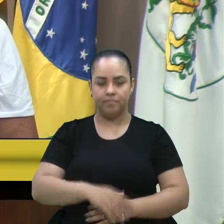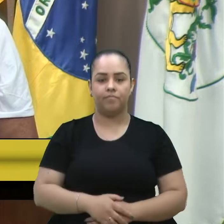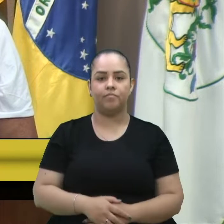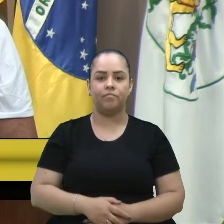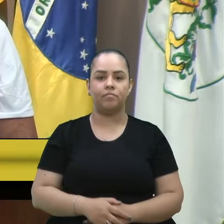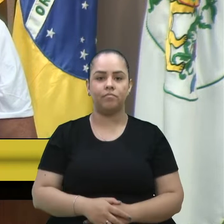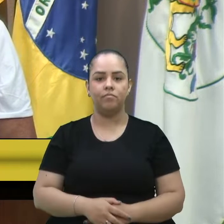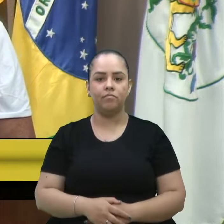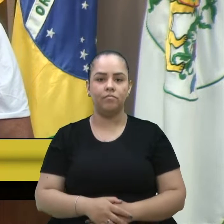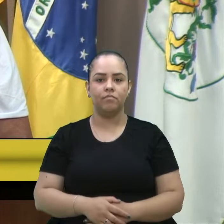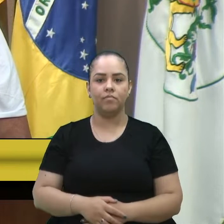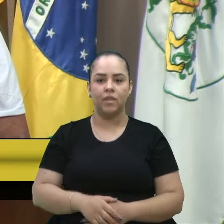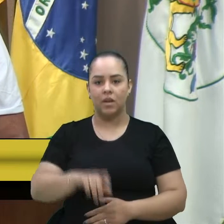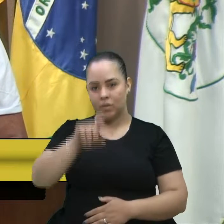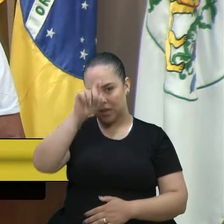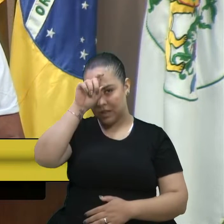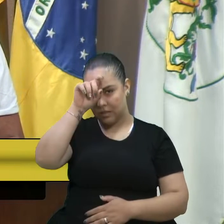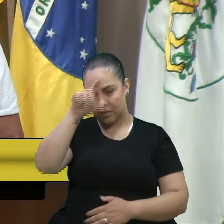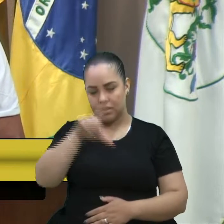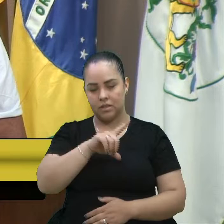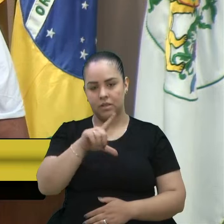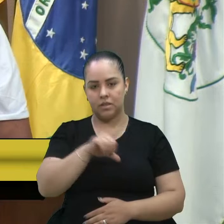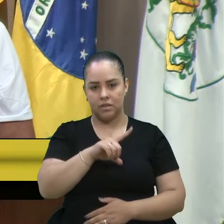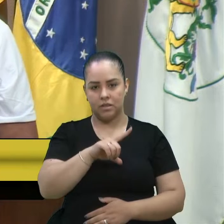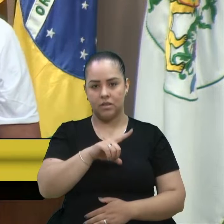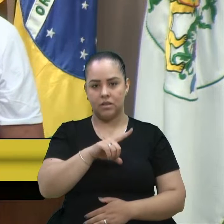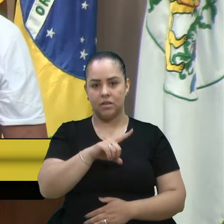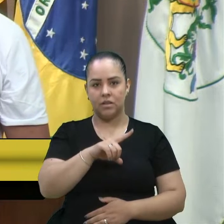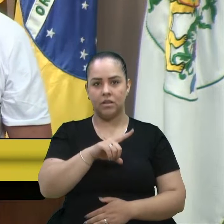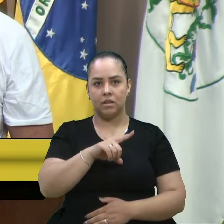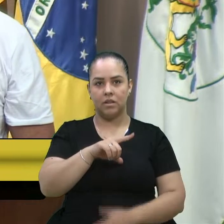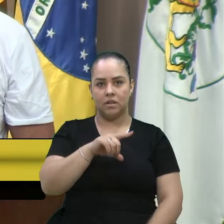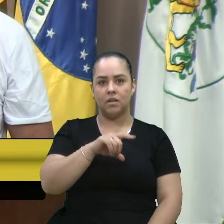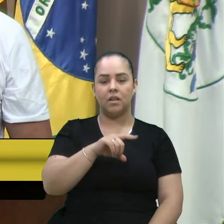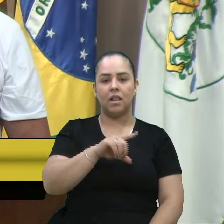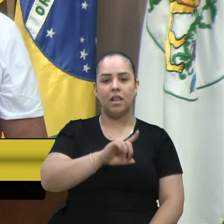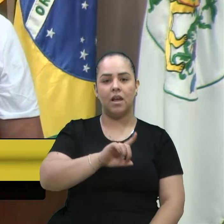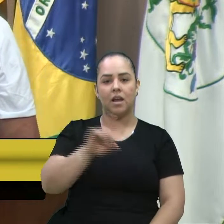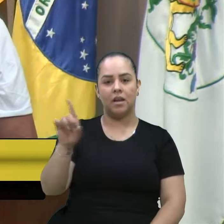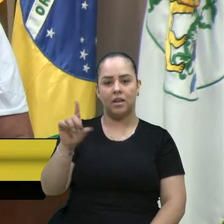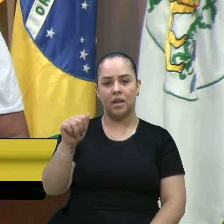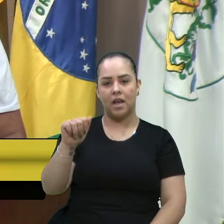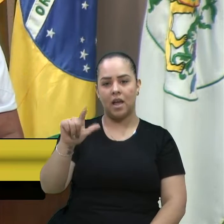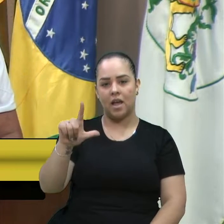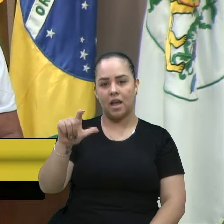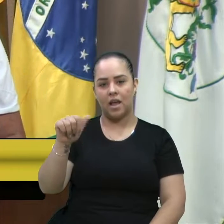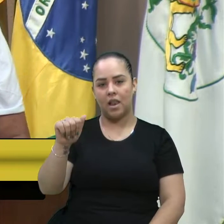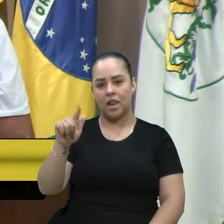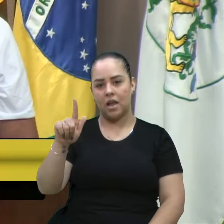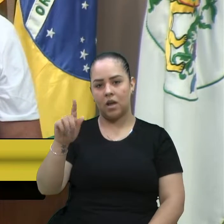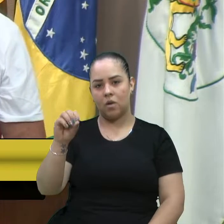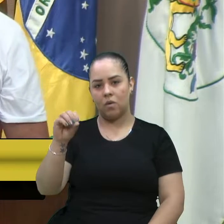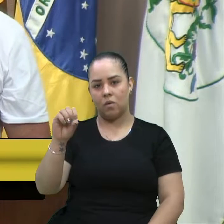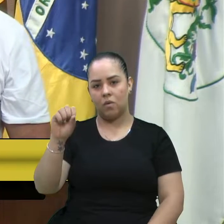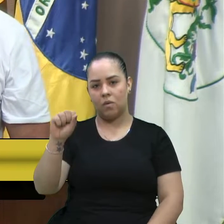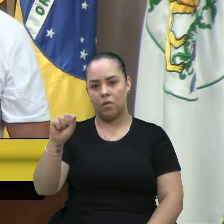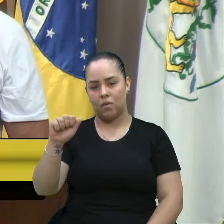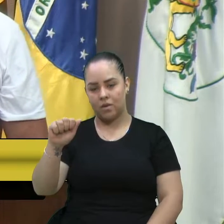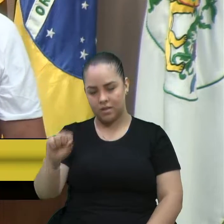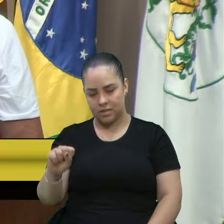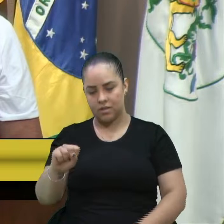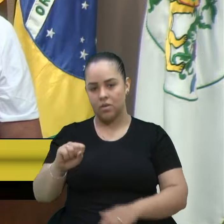Quilombo dos Palmares fica na Serra da Barriga, no estado de Alagoas, e no período colonial foi um espaço